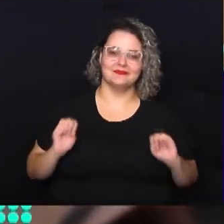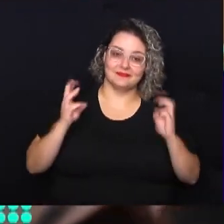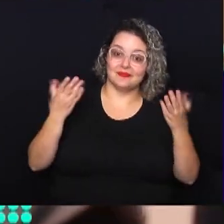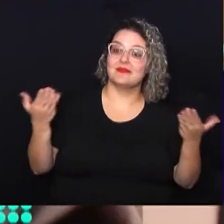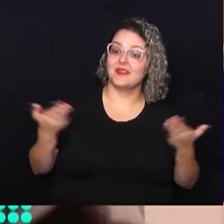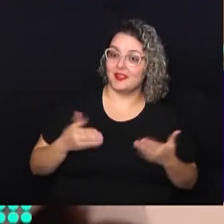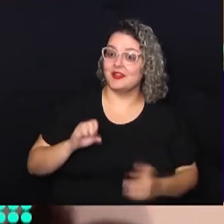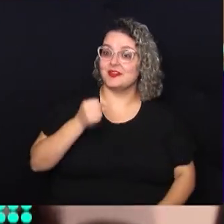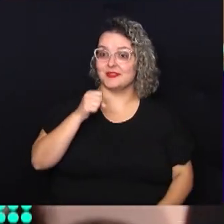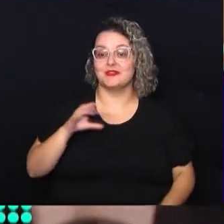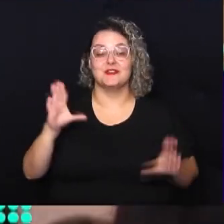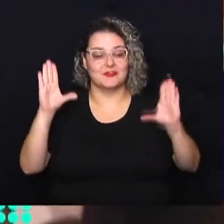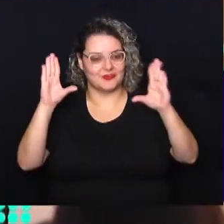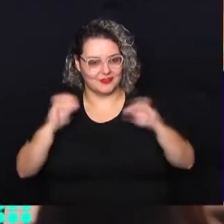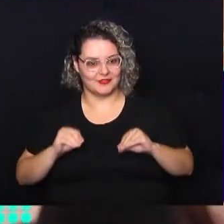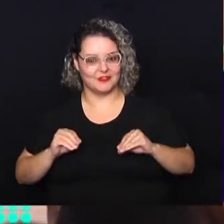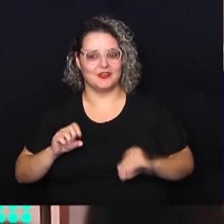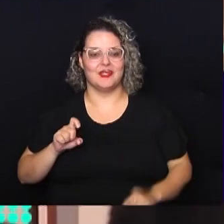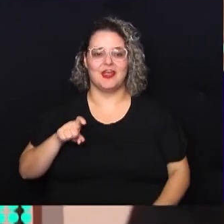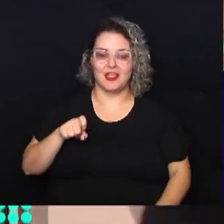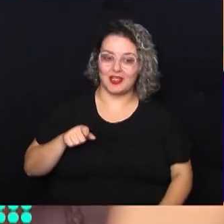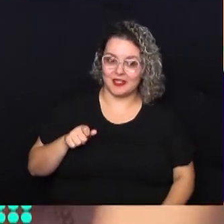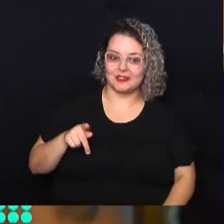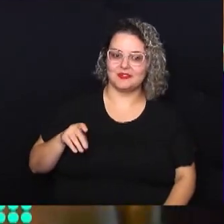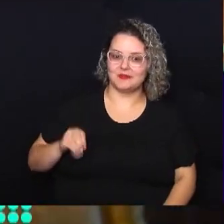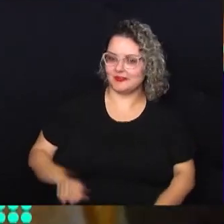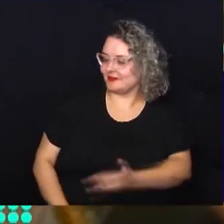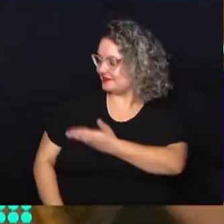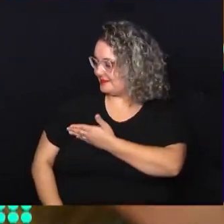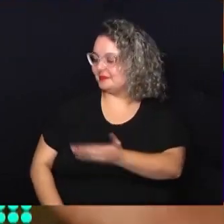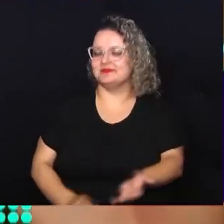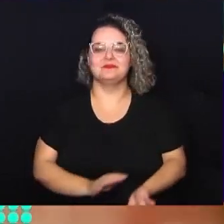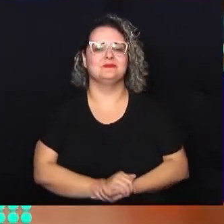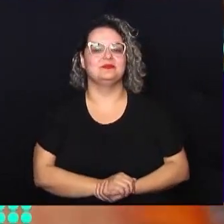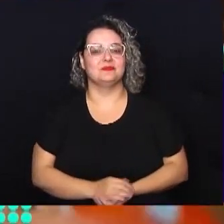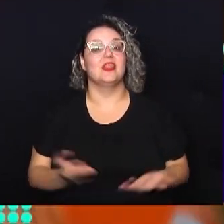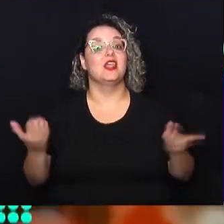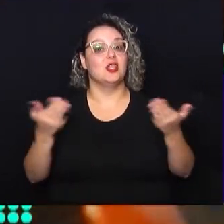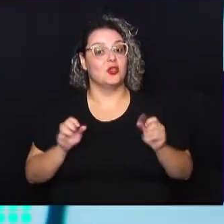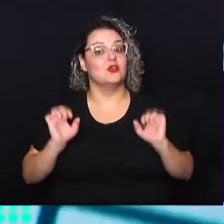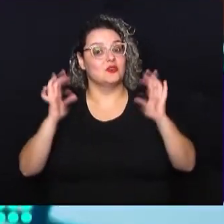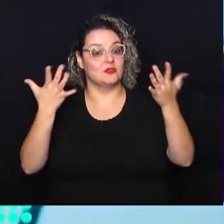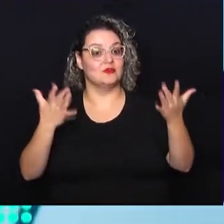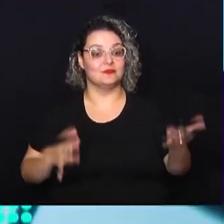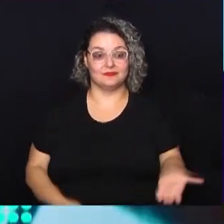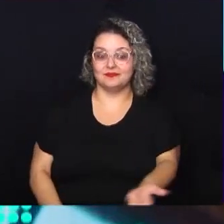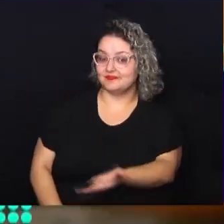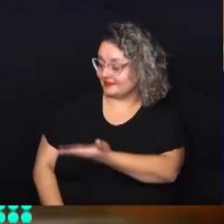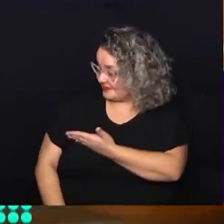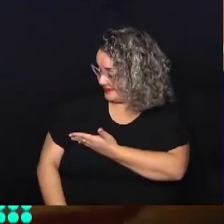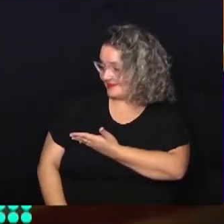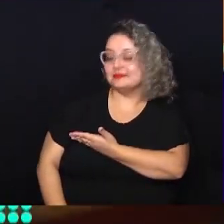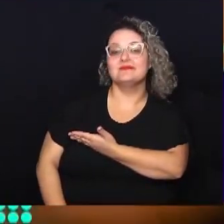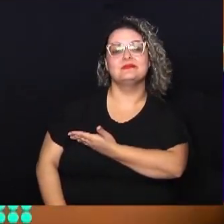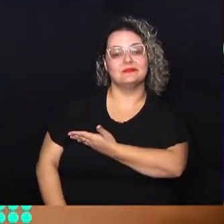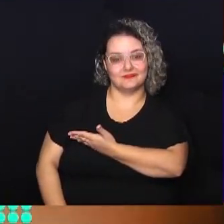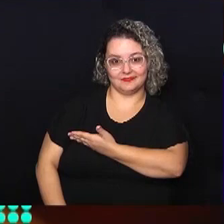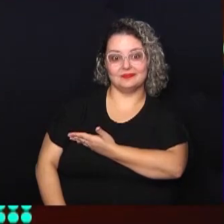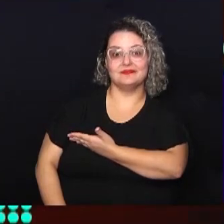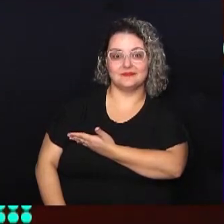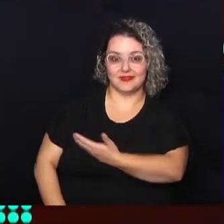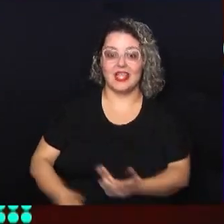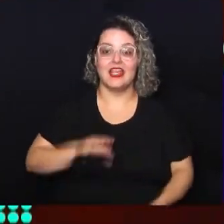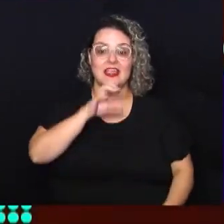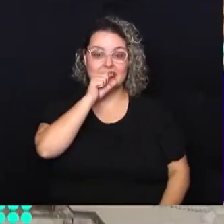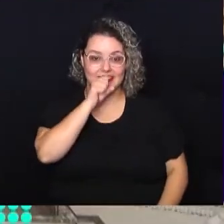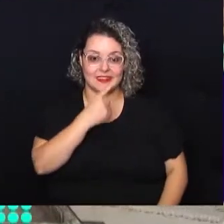às 8 da noite na Expo Dom Pedro Campinas. E hoje na Festa Wolf tem show da Pablo Vittar, sábado às